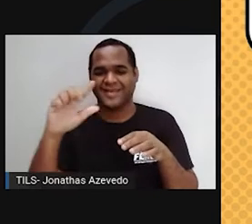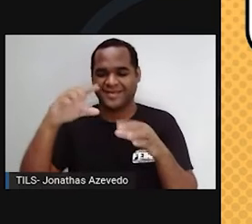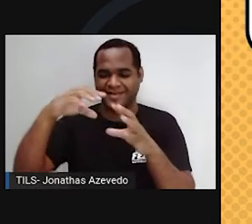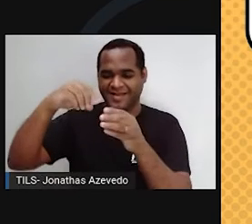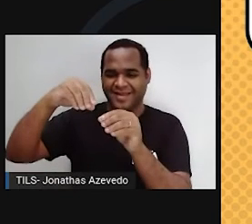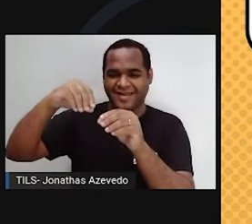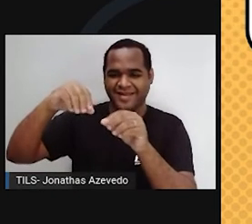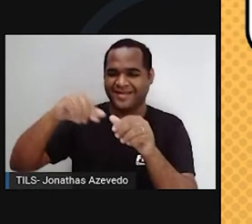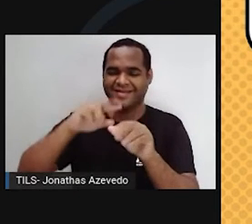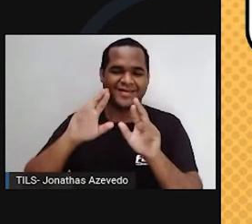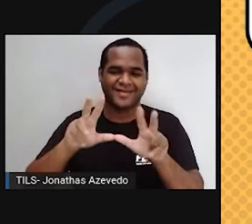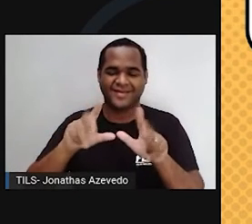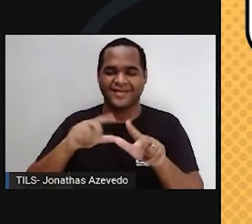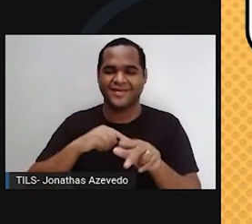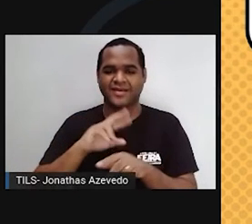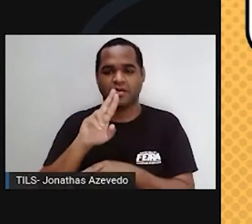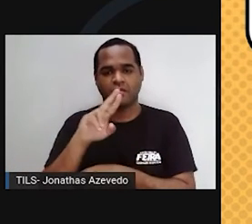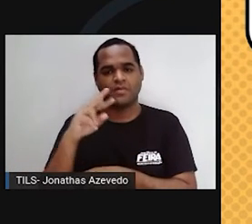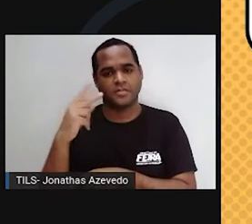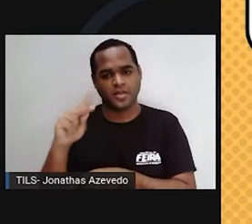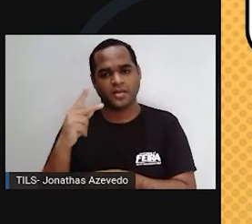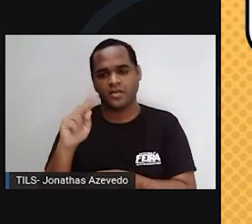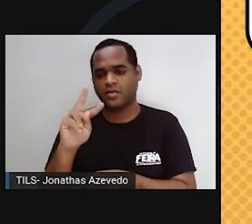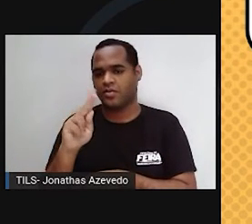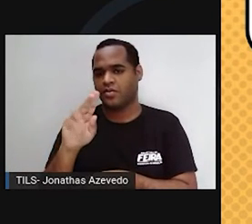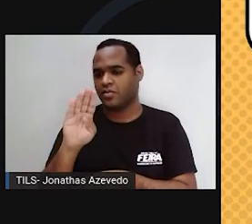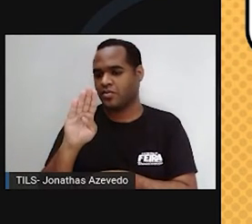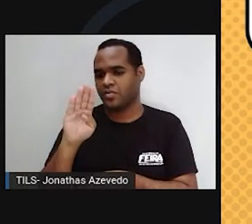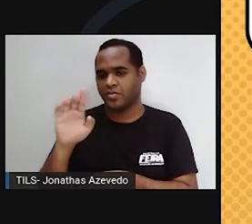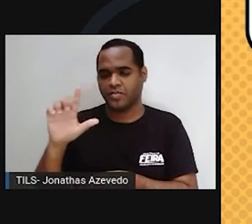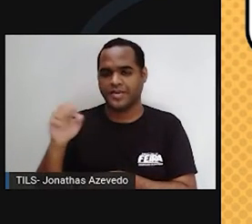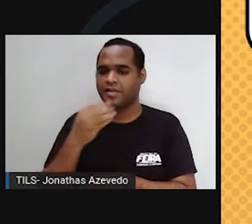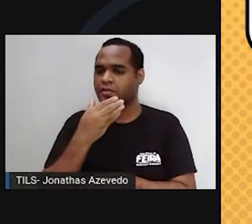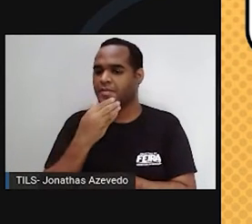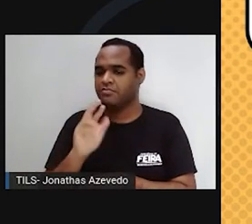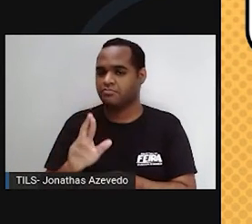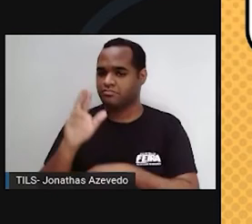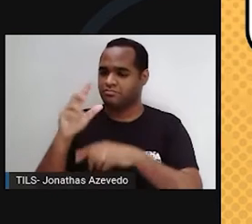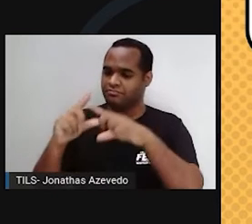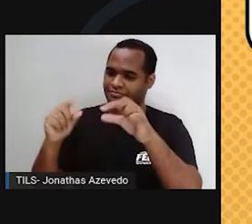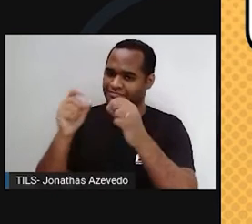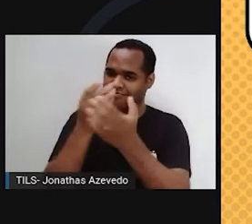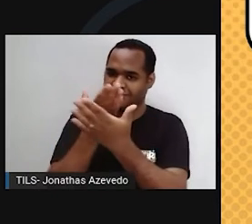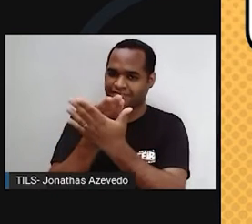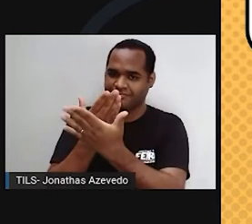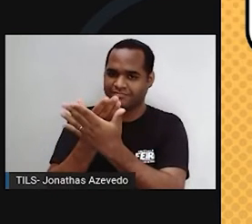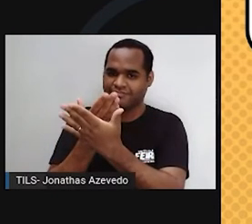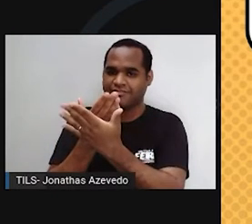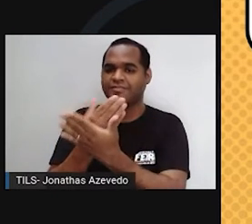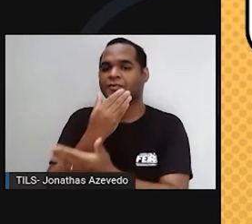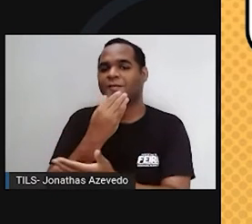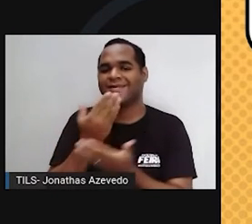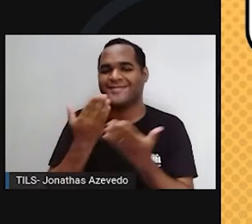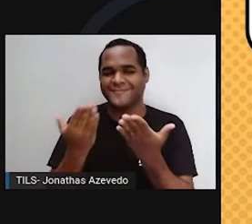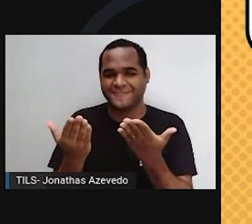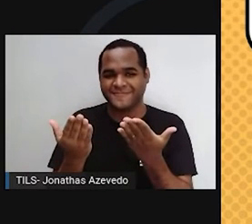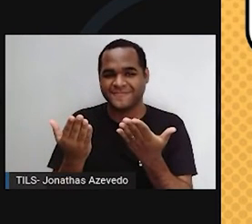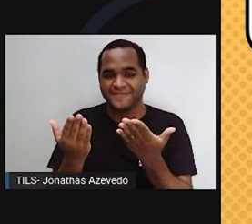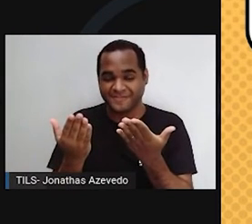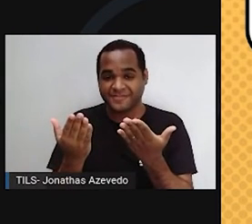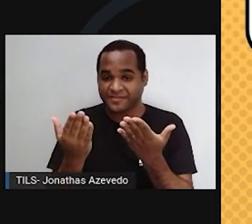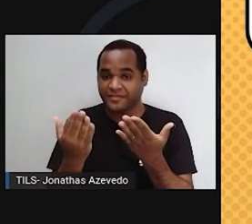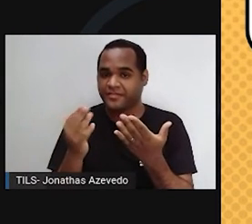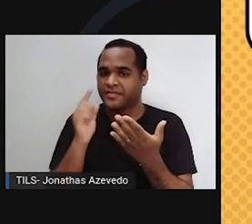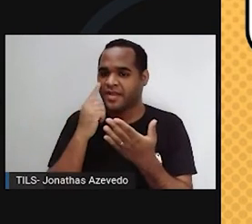Terra. Seu nome é uma homenagem ao astrônomo estadunidense Edwin Powell Hubble, que constatou que